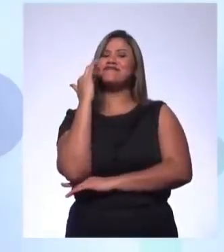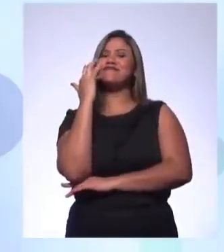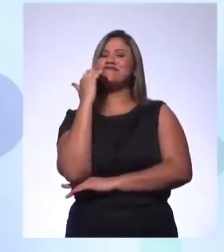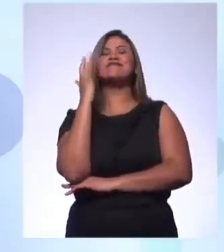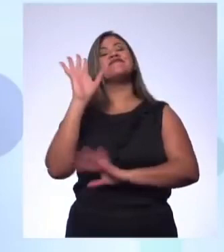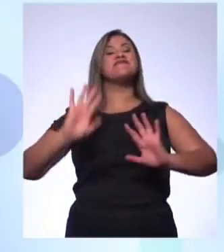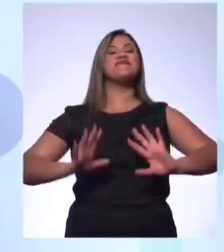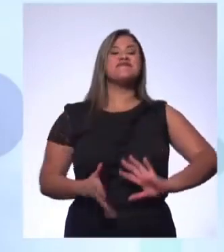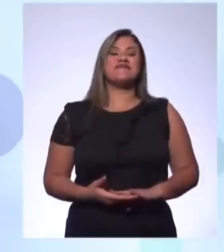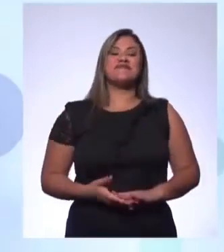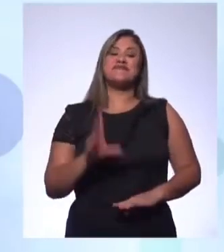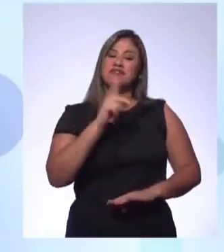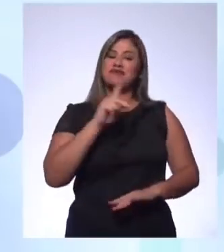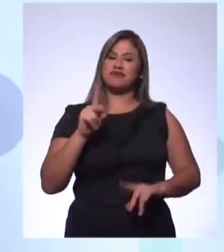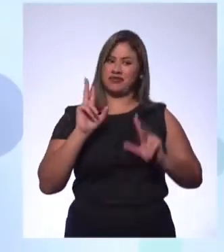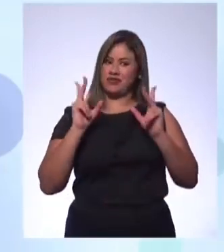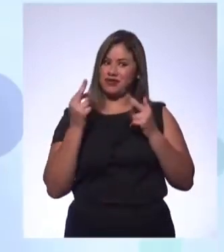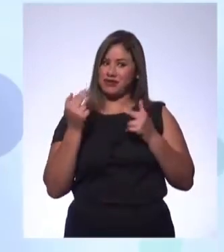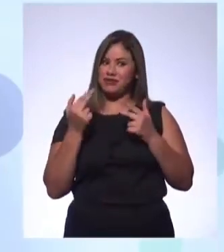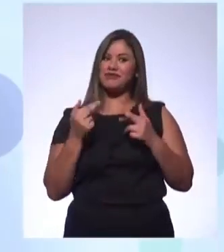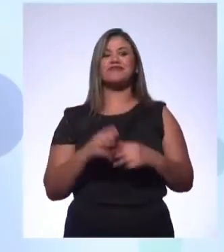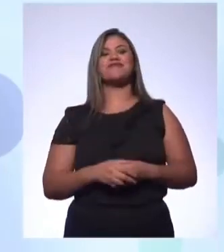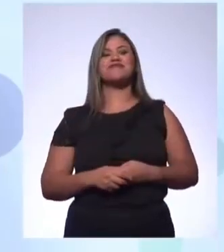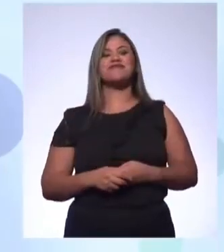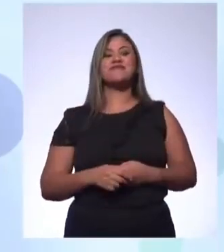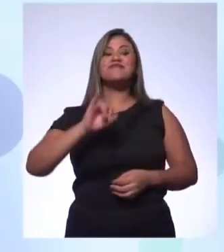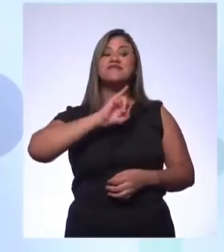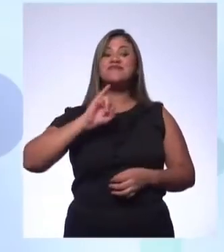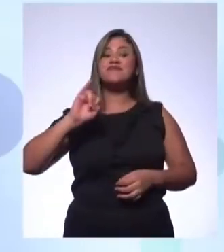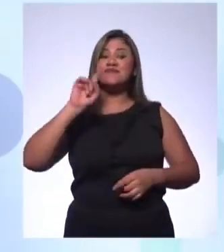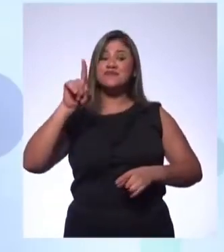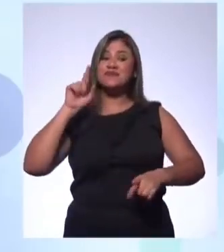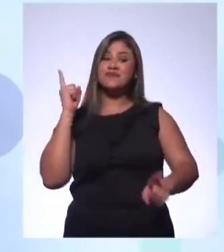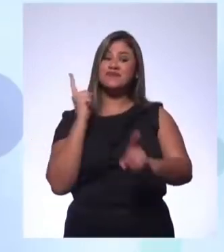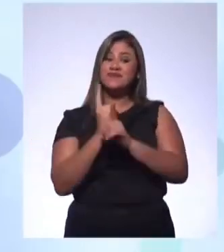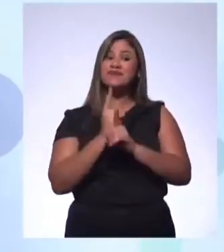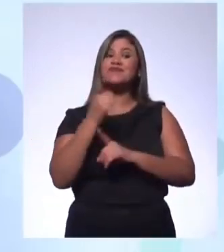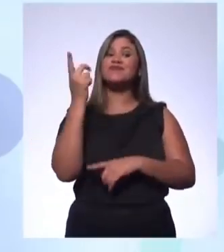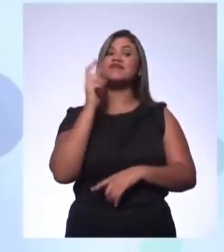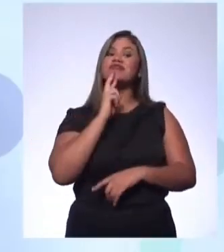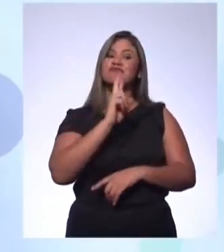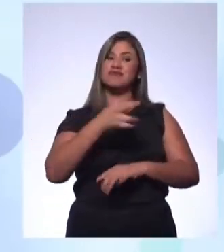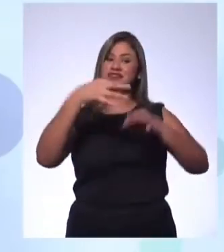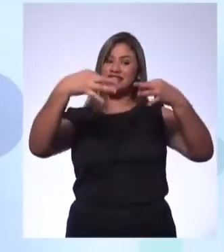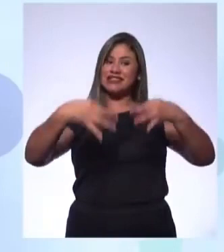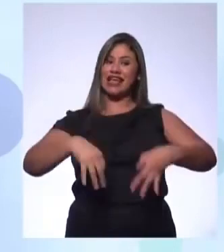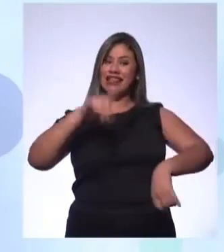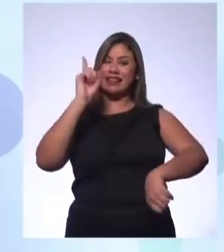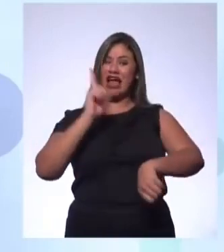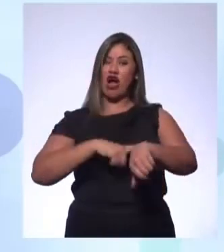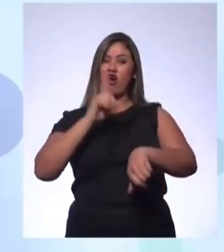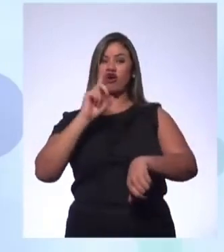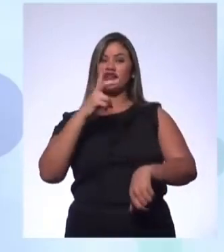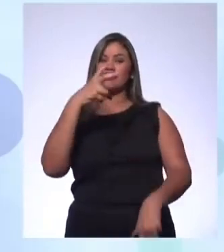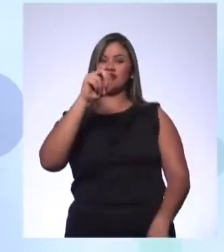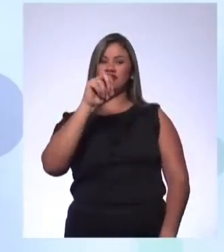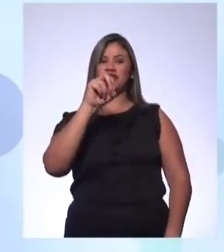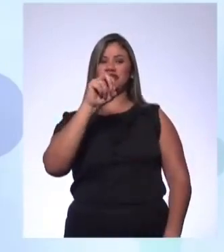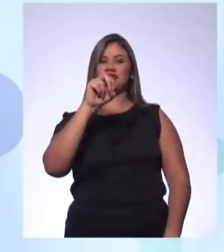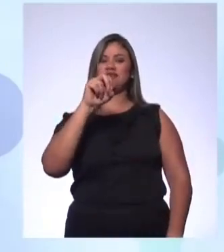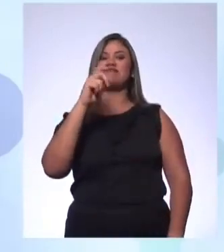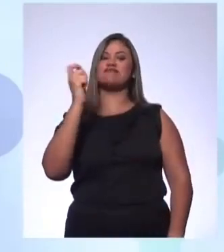E a professora faz o mesmo. Se ela acertar, ou eu acertar de imediato, 50